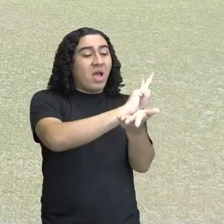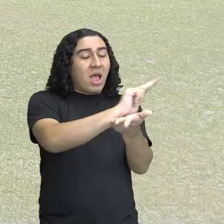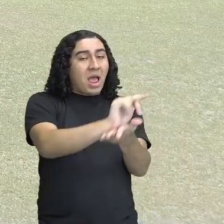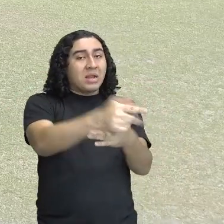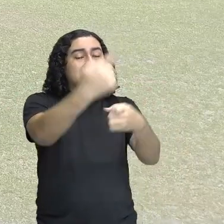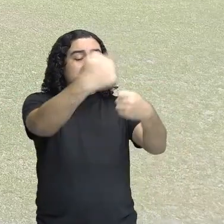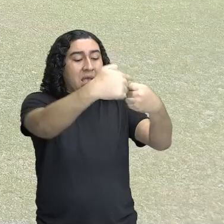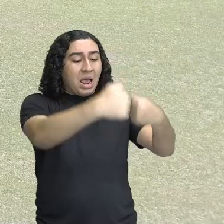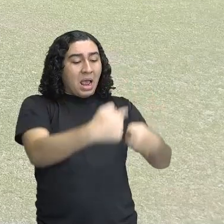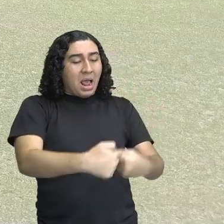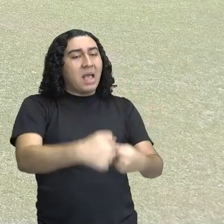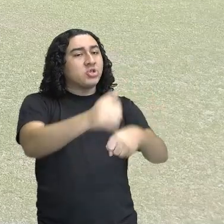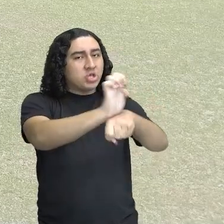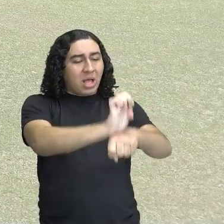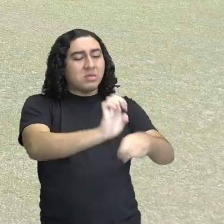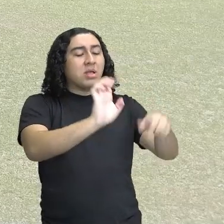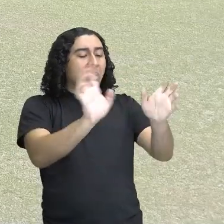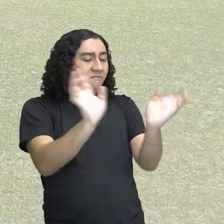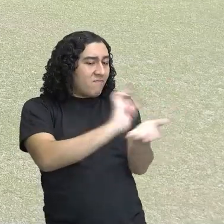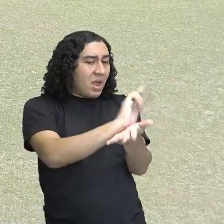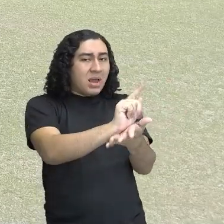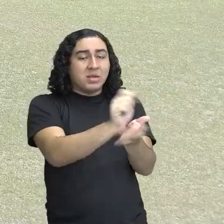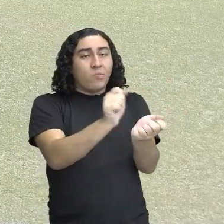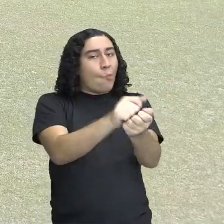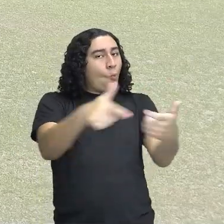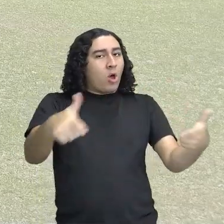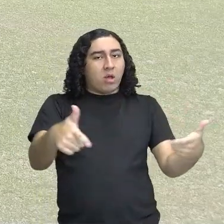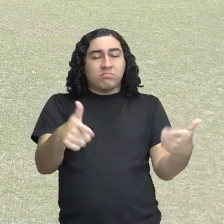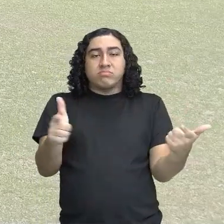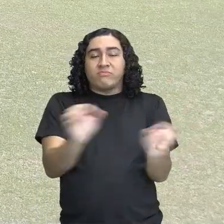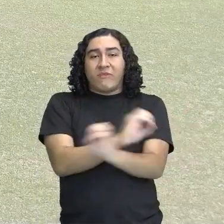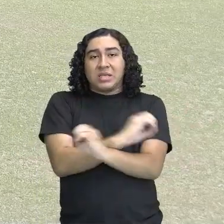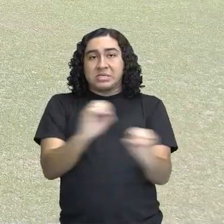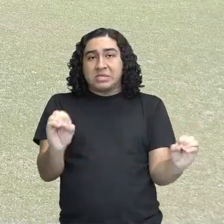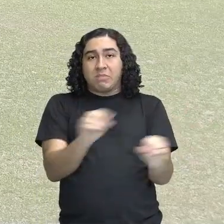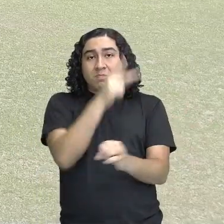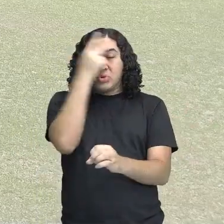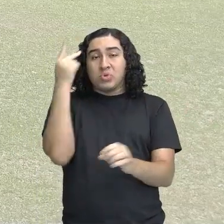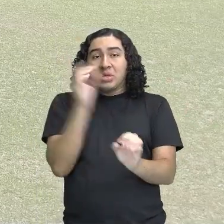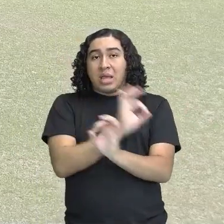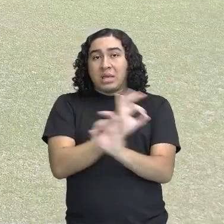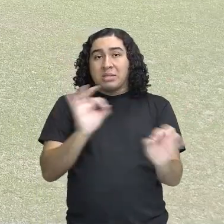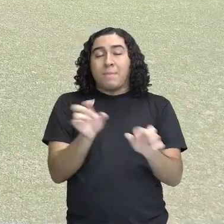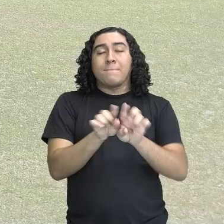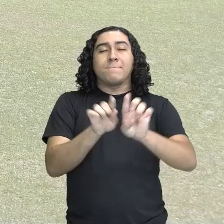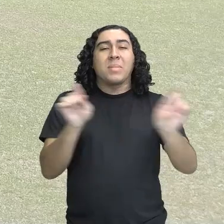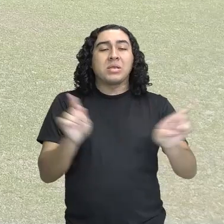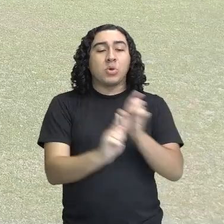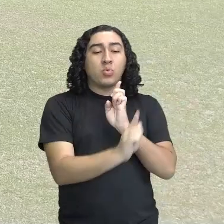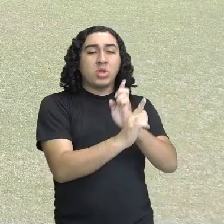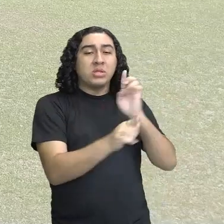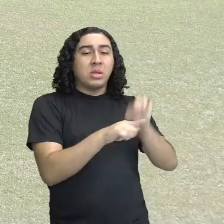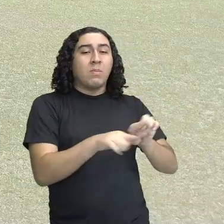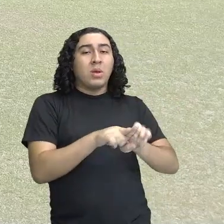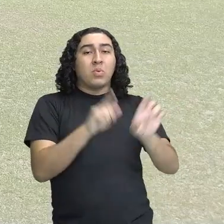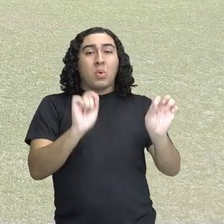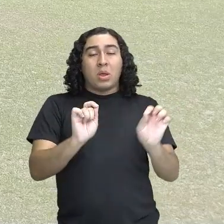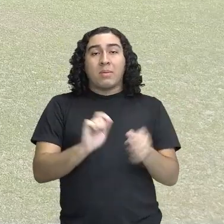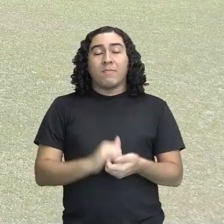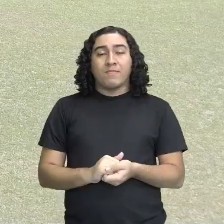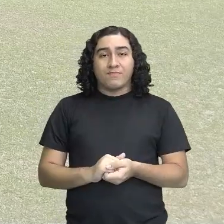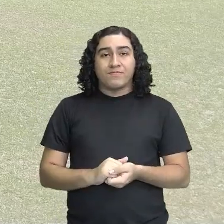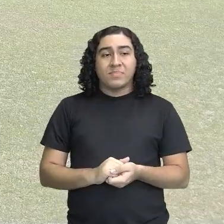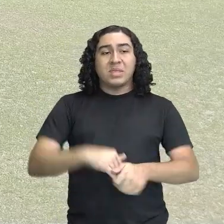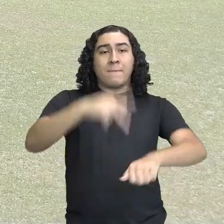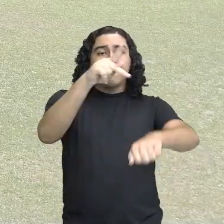já desabitados. Encontraram essa civilização em colapso. Porém, eles encontraram vestígios dessas